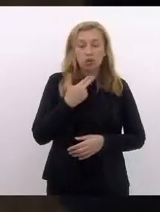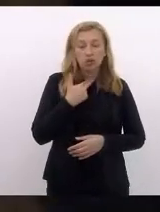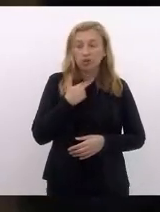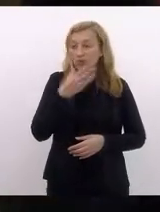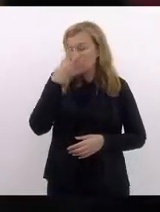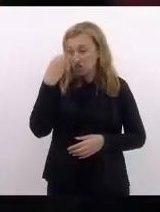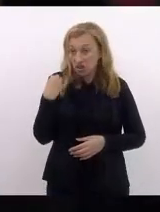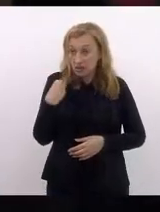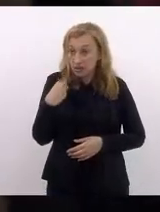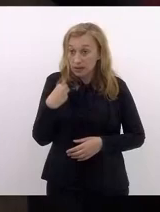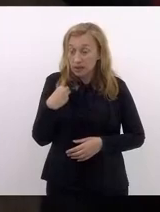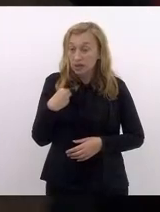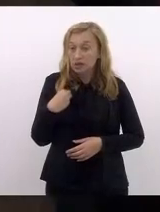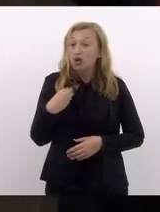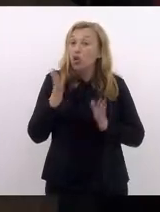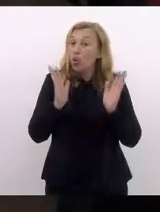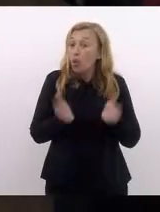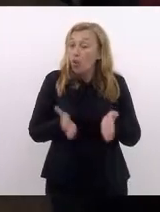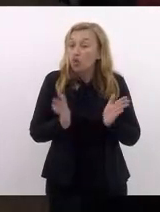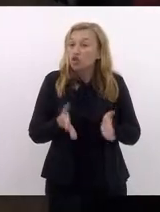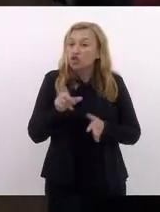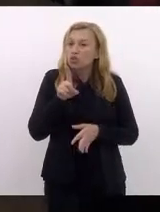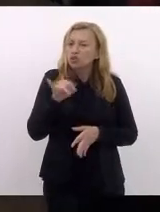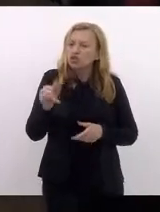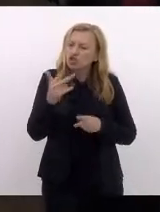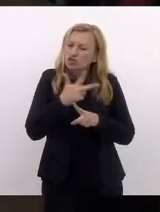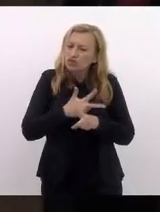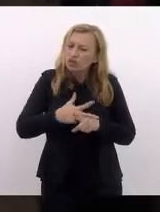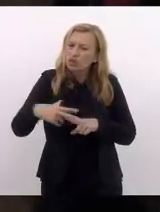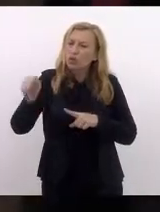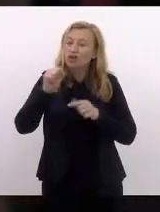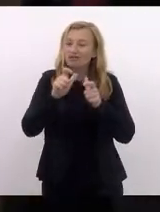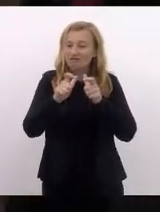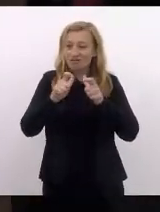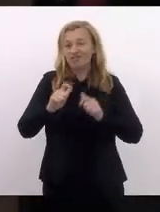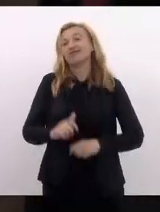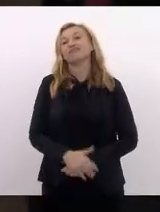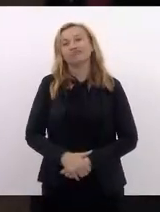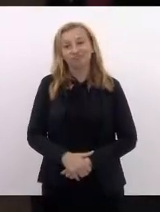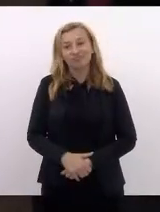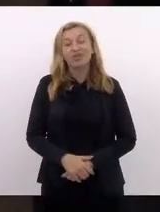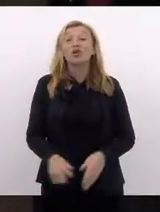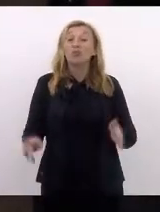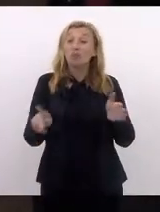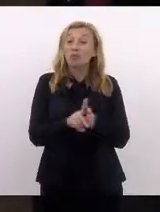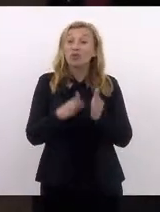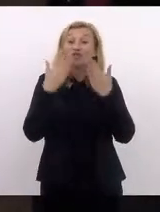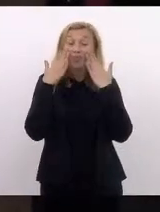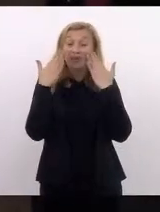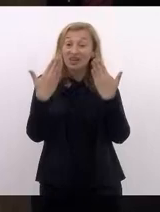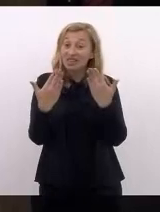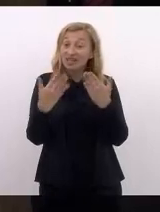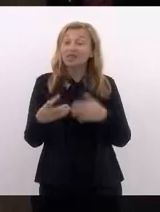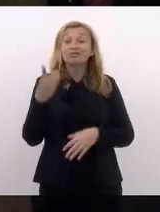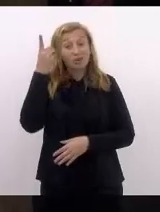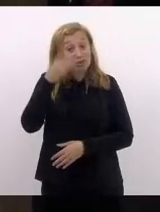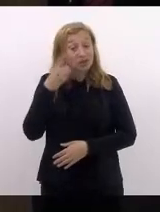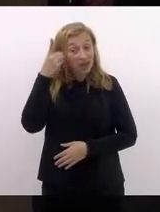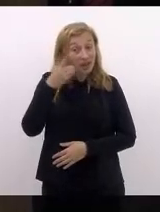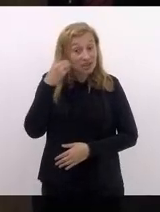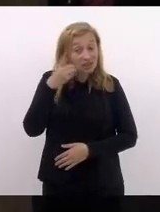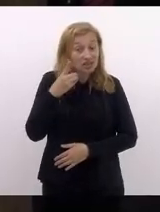podemos esquecer disso que hoje é um dia de grande vitória né num projeto apresentado pelo